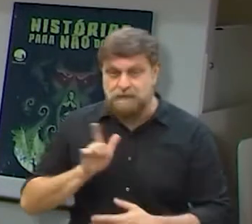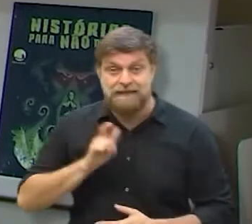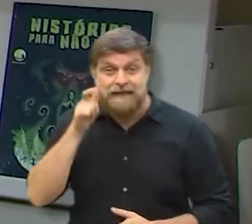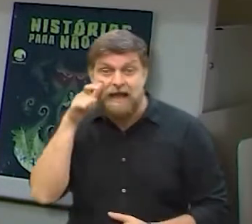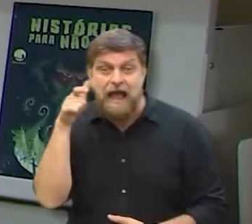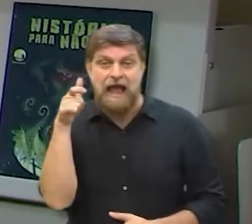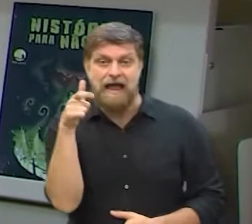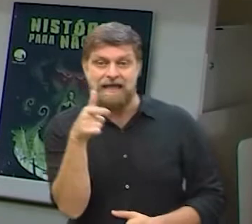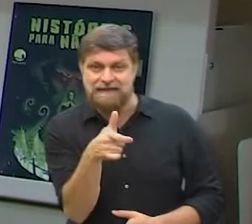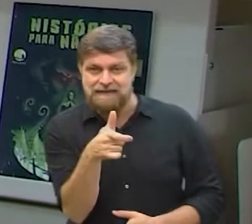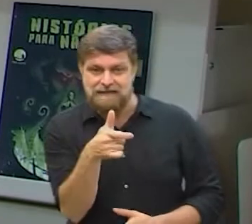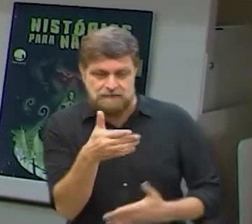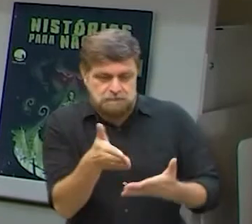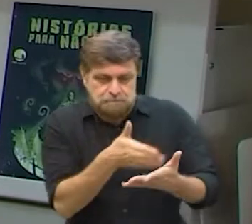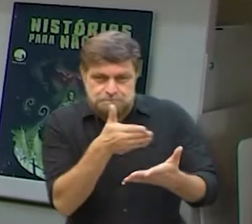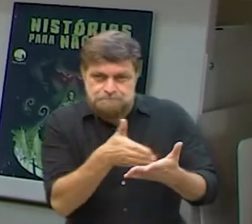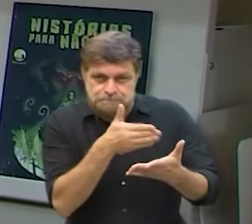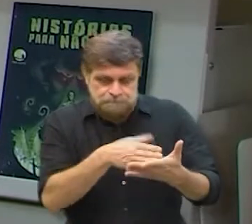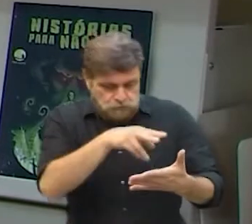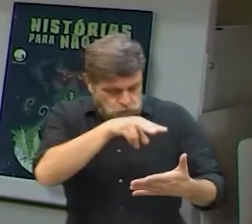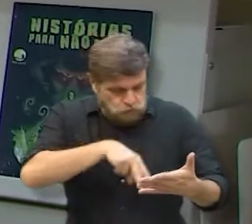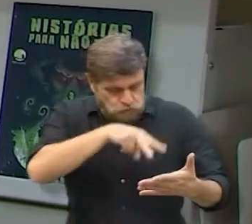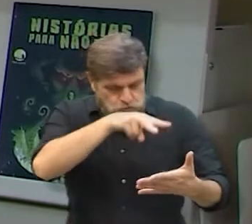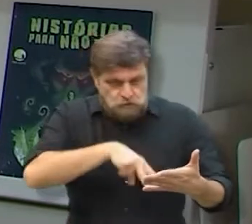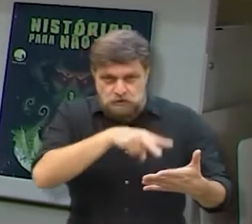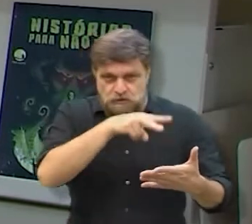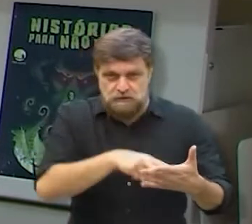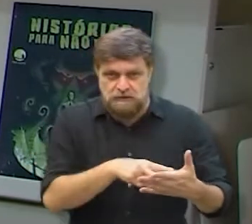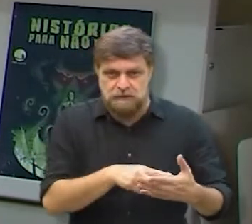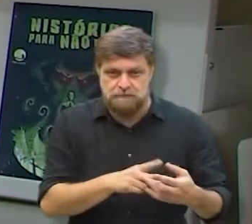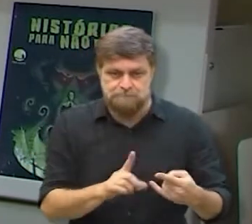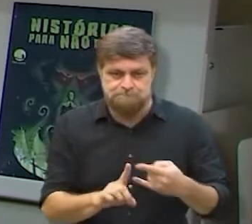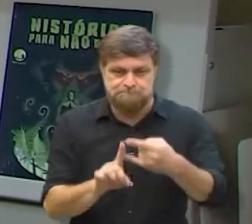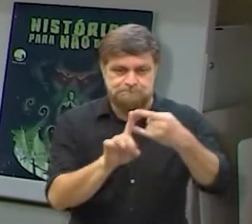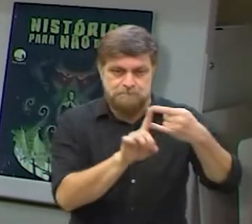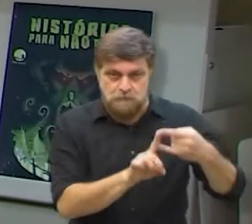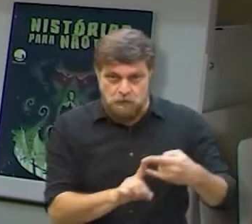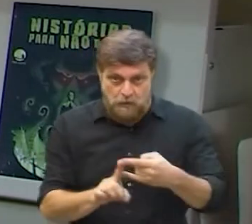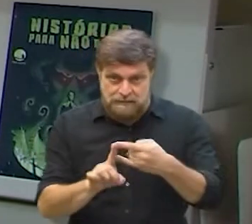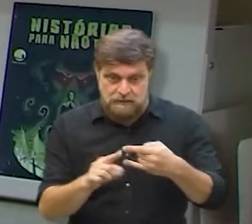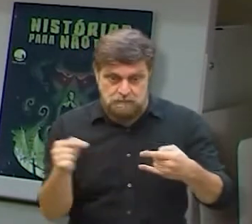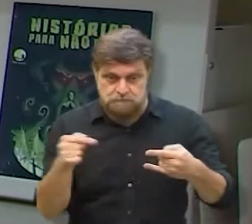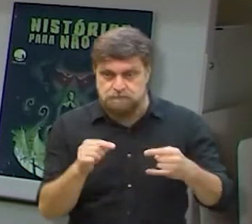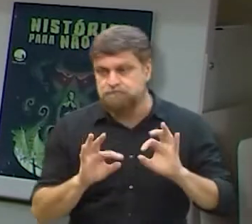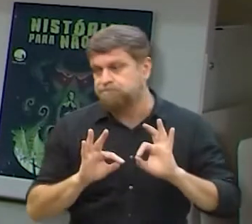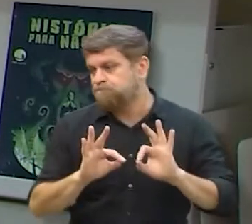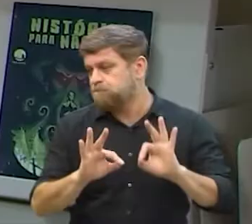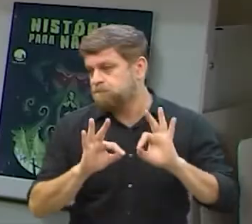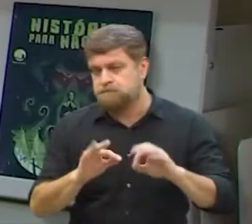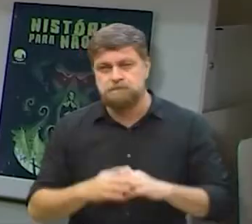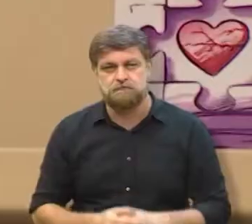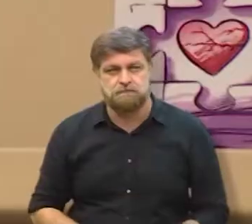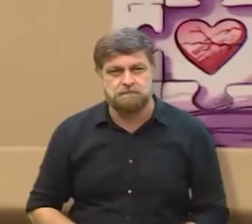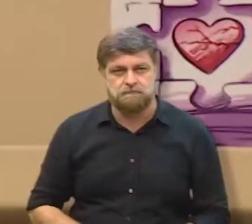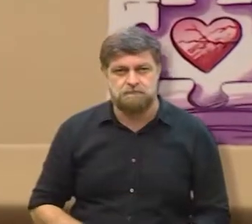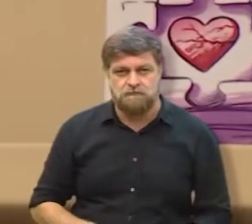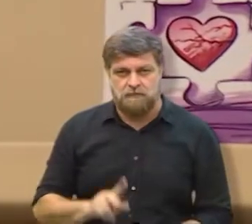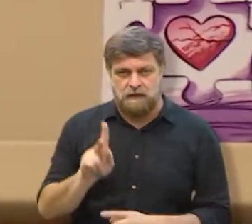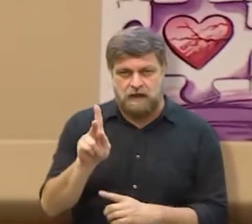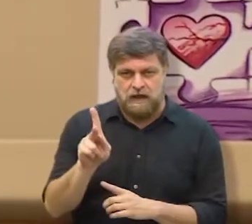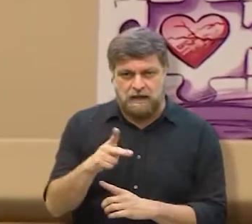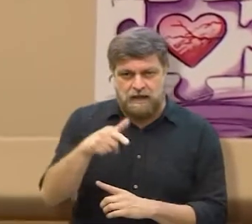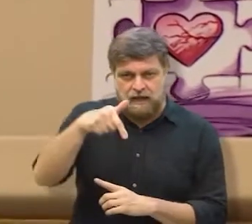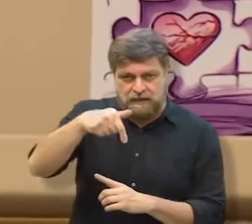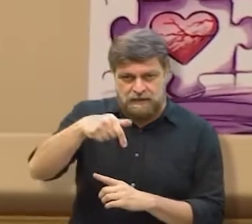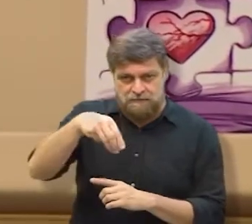dificuldade, ainda tem um interesse em consumir quadrinho independente e tem sido gratificante, né? A